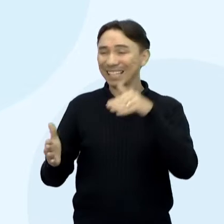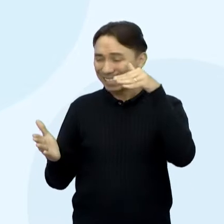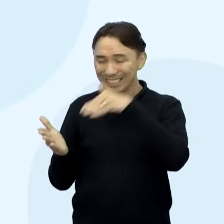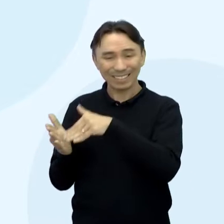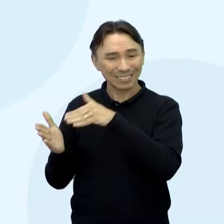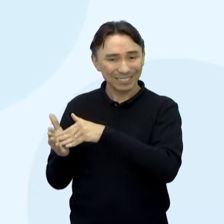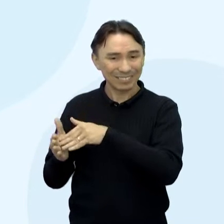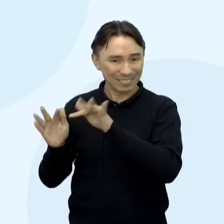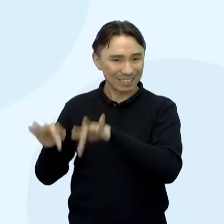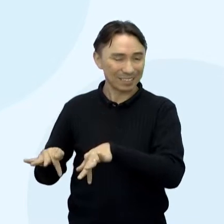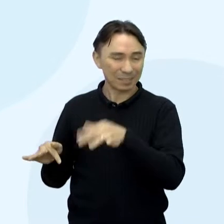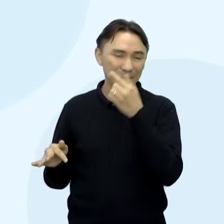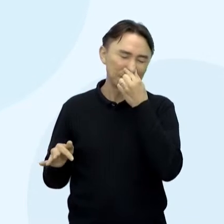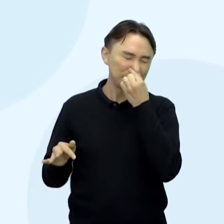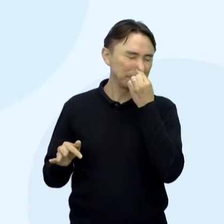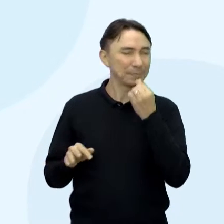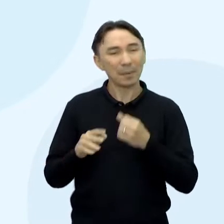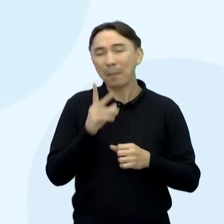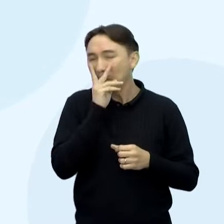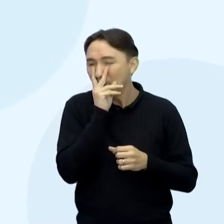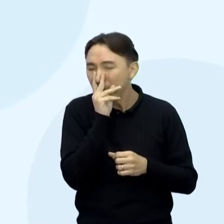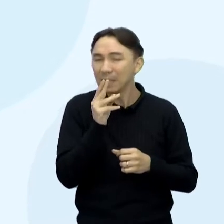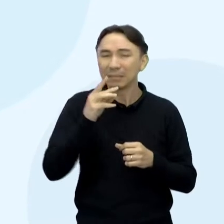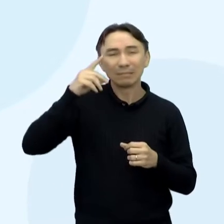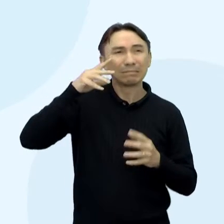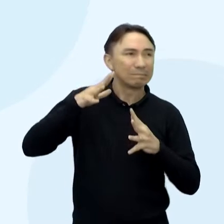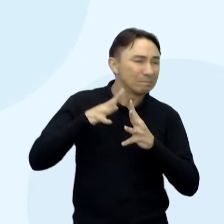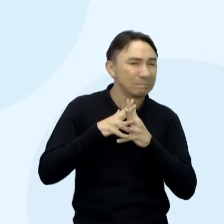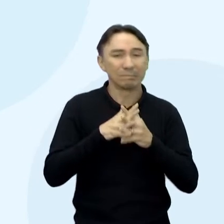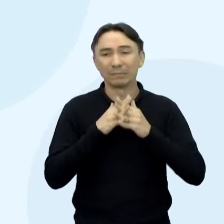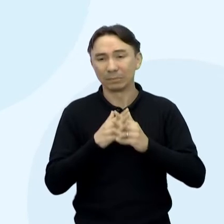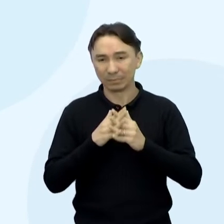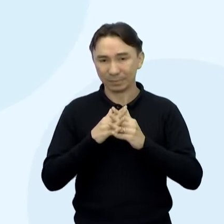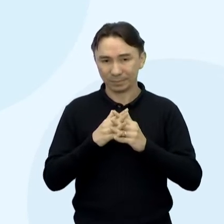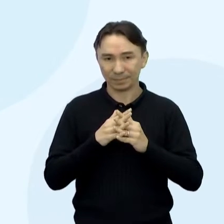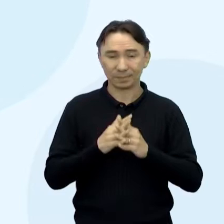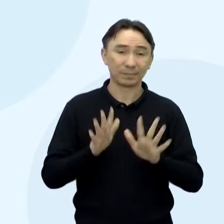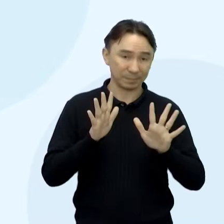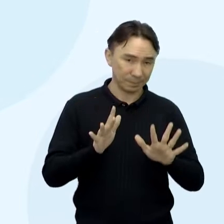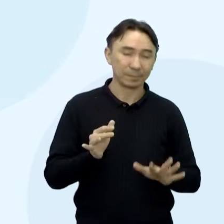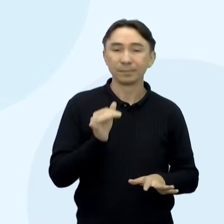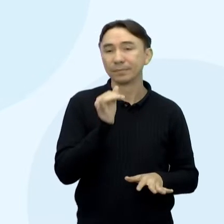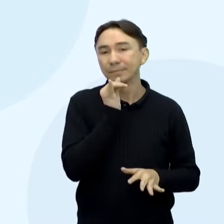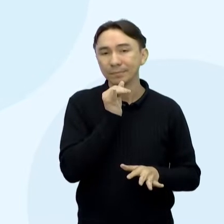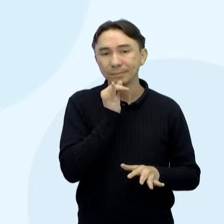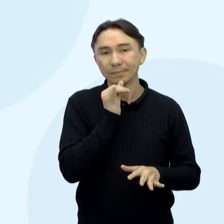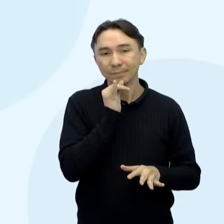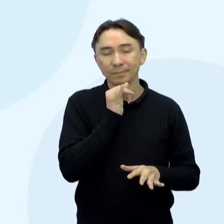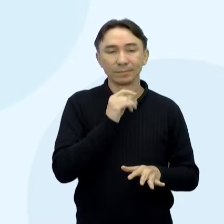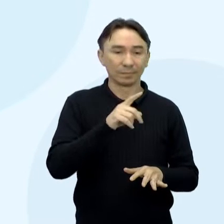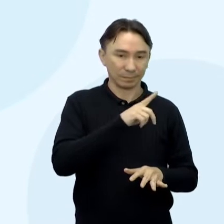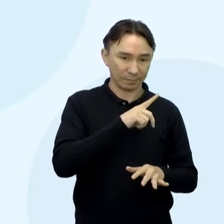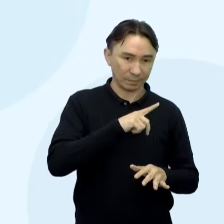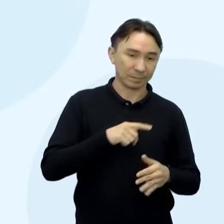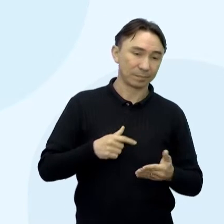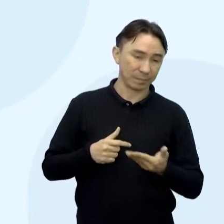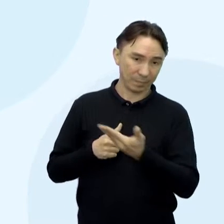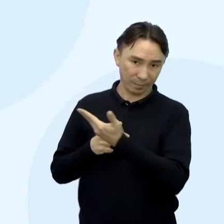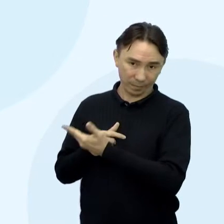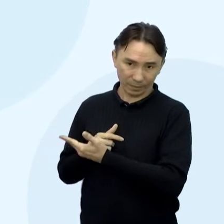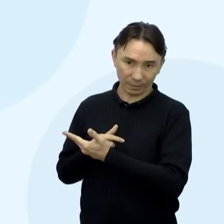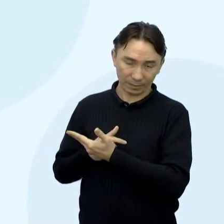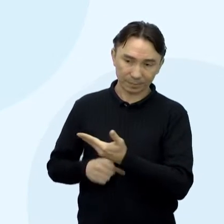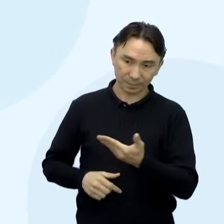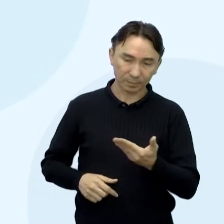complicado, né, pessoal? Mas imaginem aí. Por exemplo, coloquei um ciclo de vida da